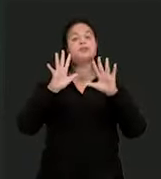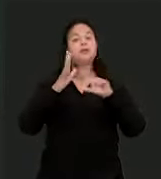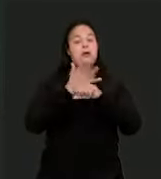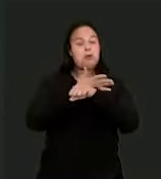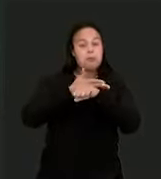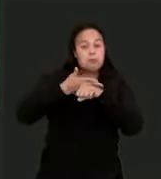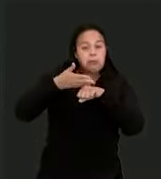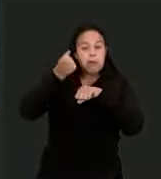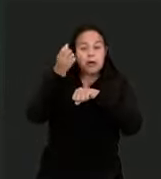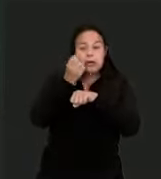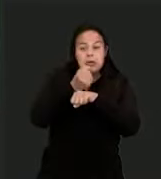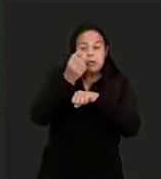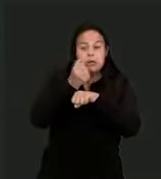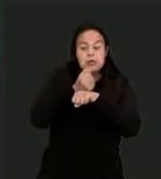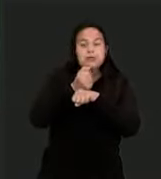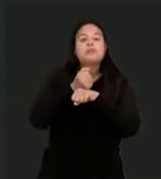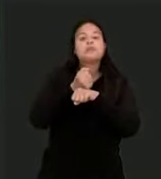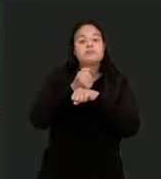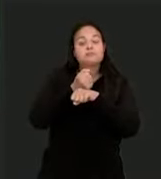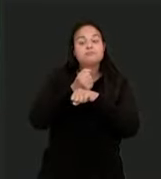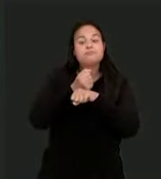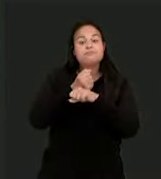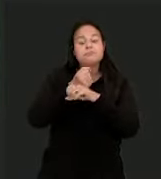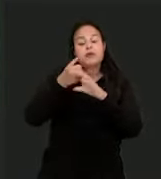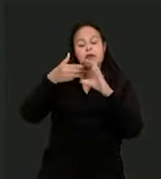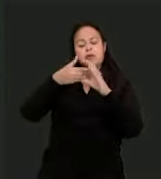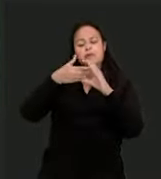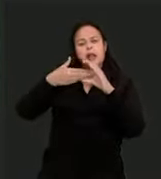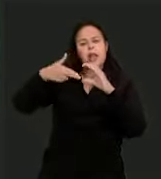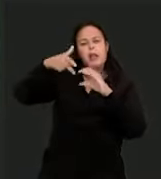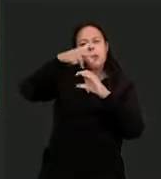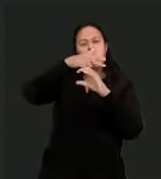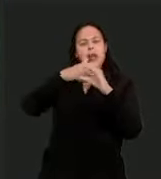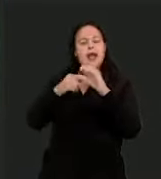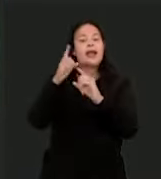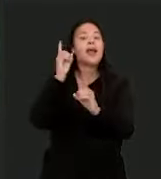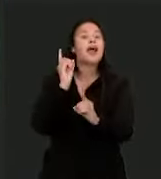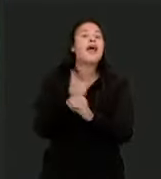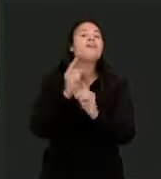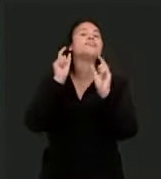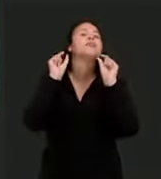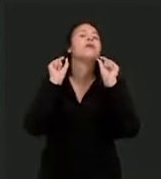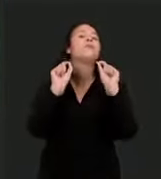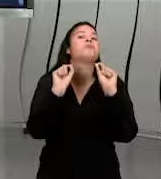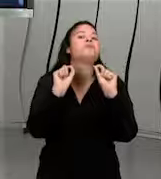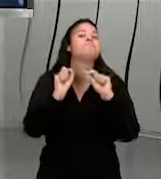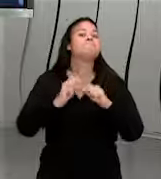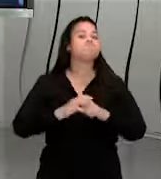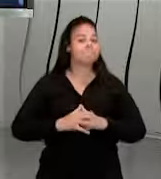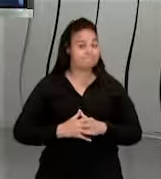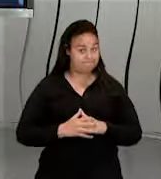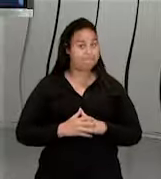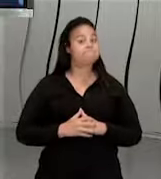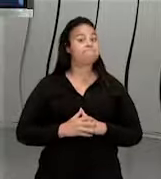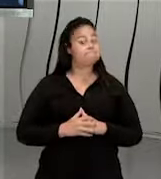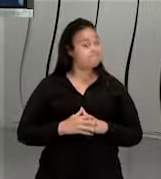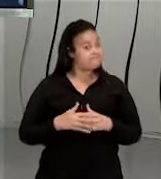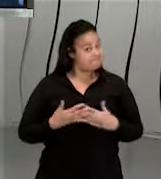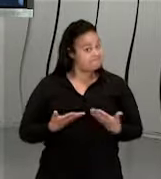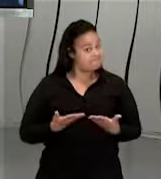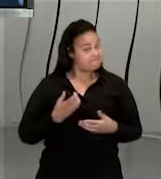espaço é o que a gente chama de matriz extracelular. E o que eu vou encontrar nessa matriz extracelular? Eu vou